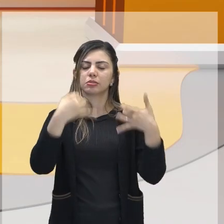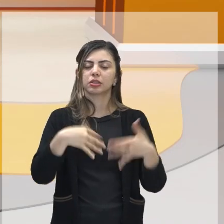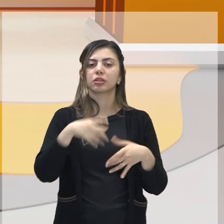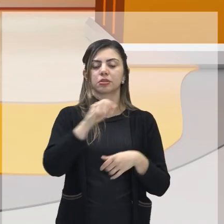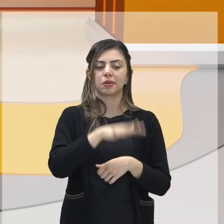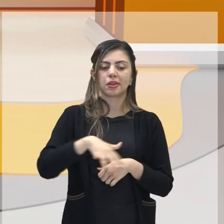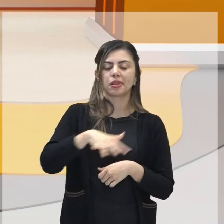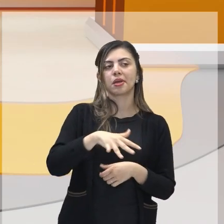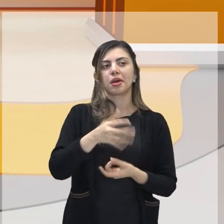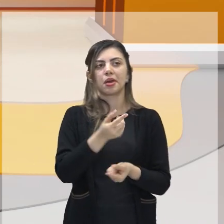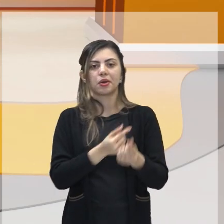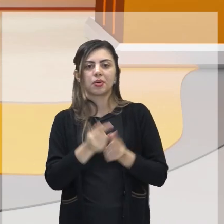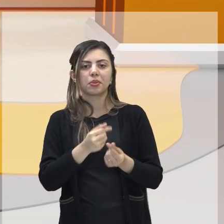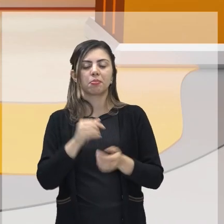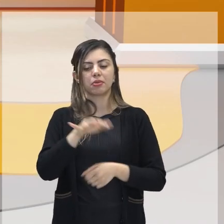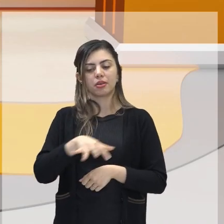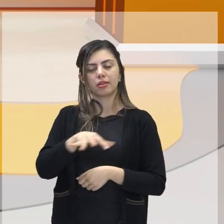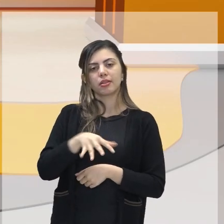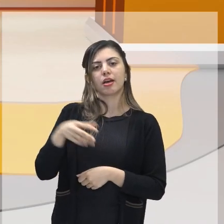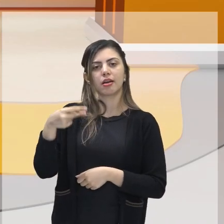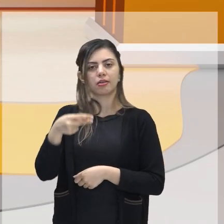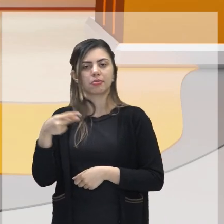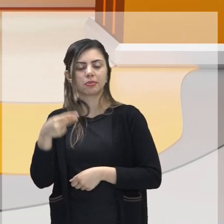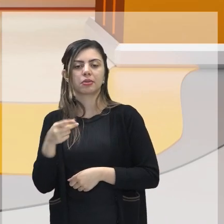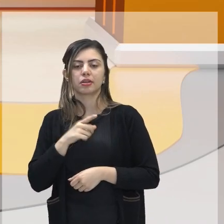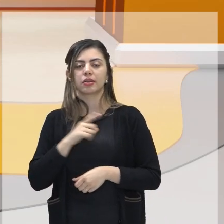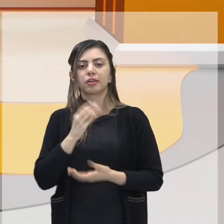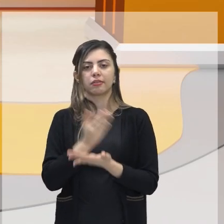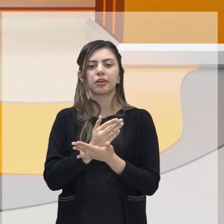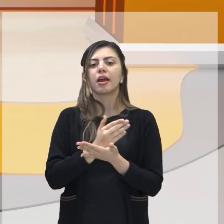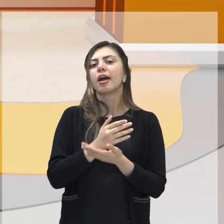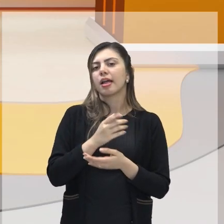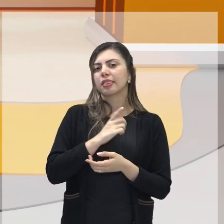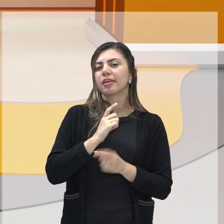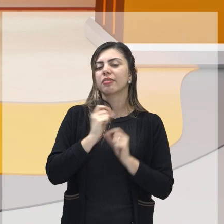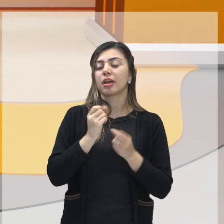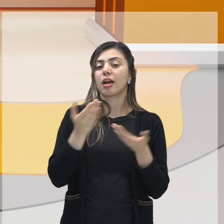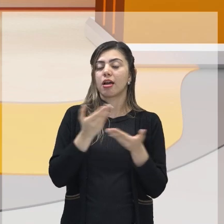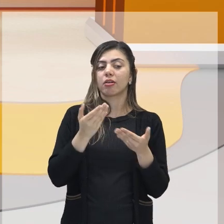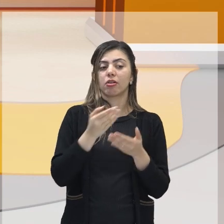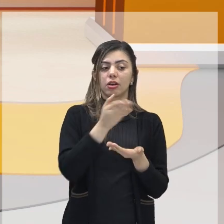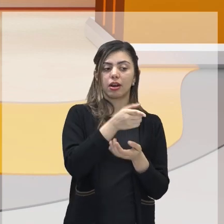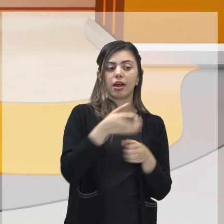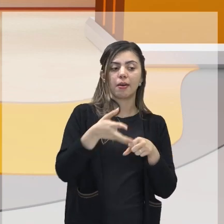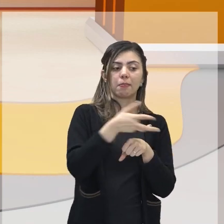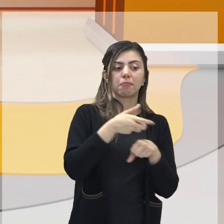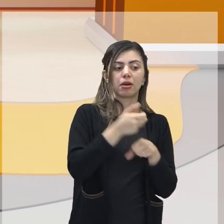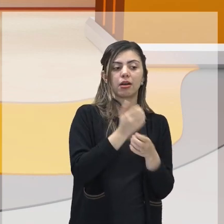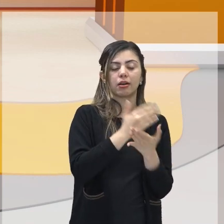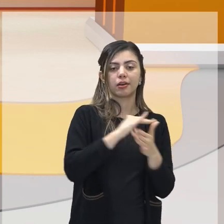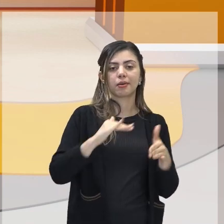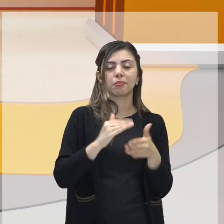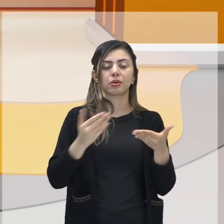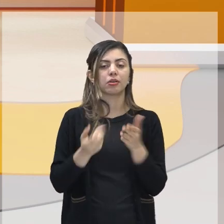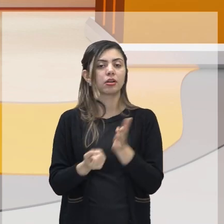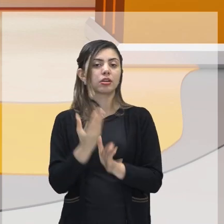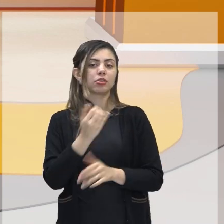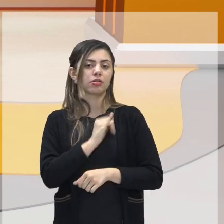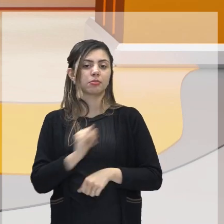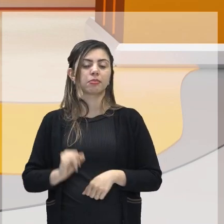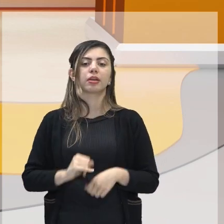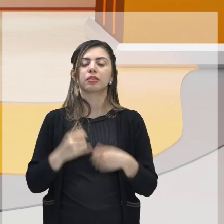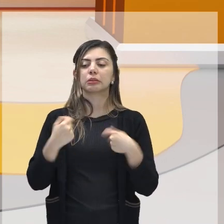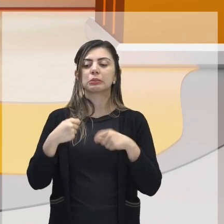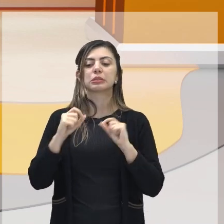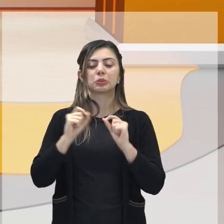de mudança na política, que agora o Brasil deixou de ser colônia e agora vamos ter um império, não é? Então era necessário se criar